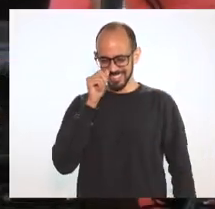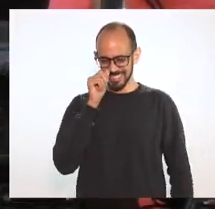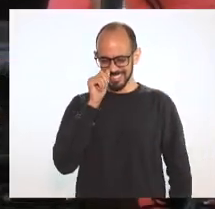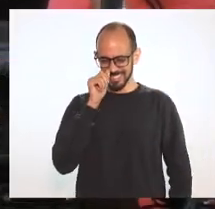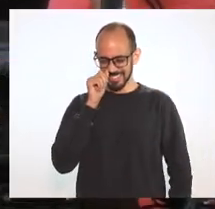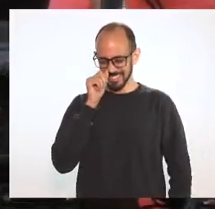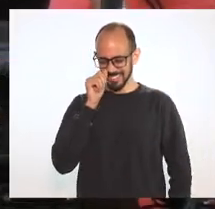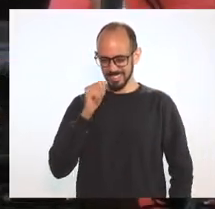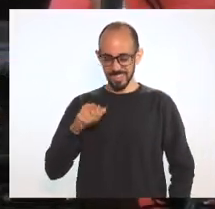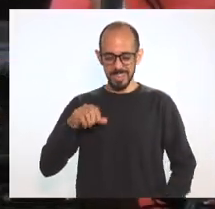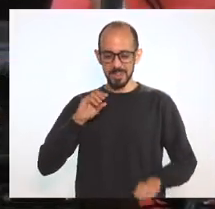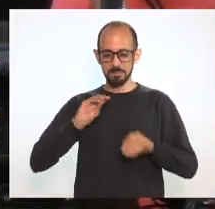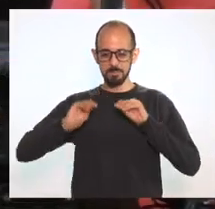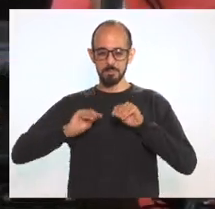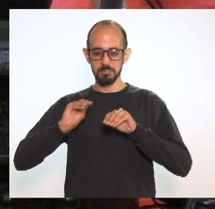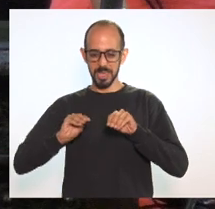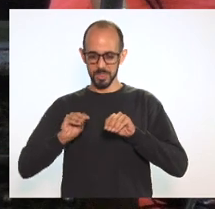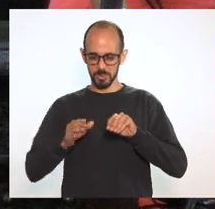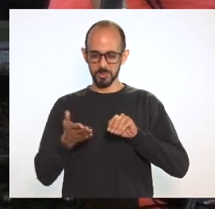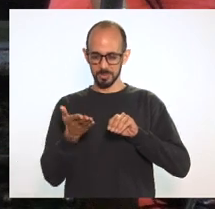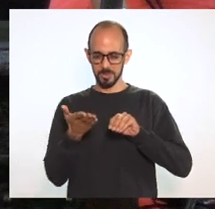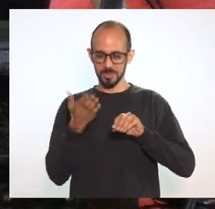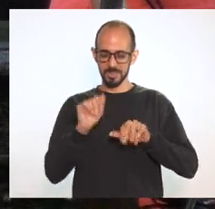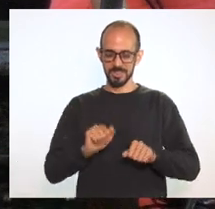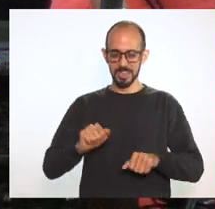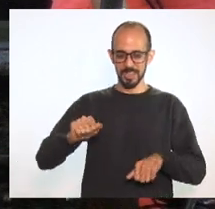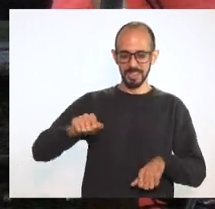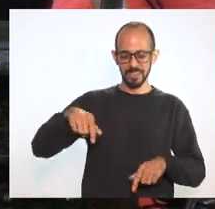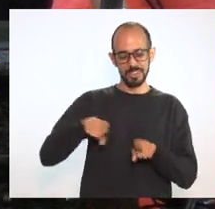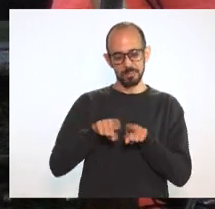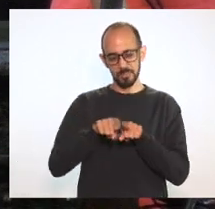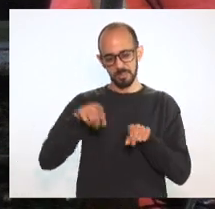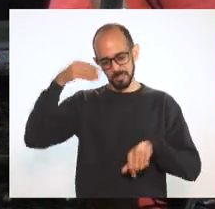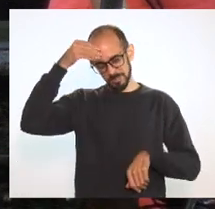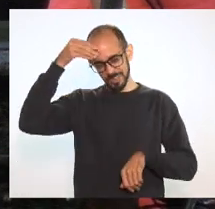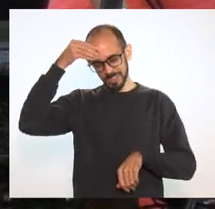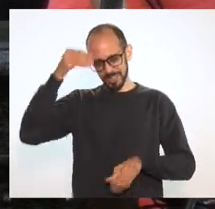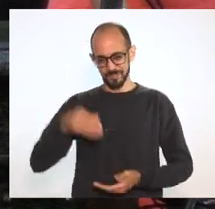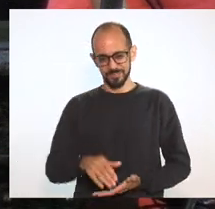Beijo, meu irmão. Beijo, meu amigo. Beijo no Paulinho e na madrinha.